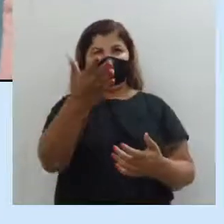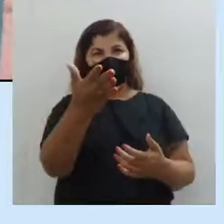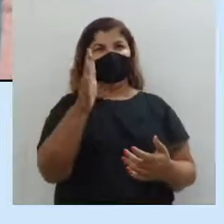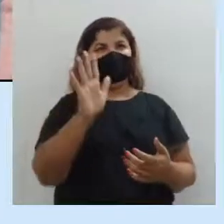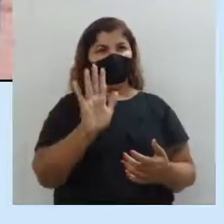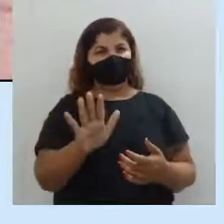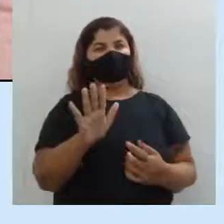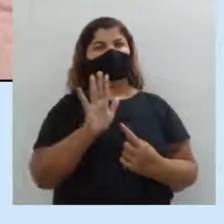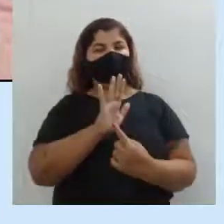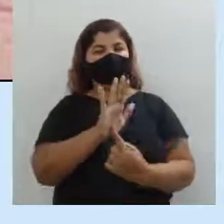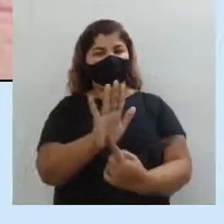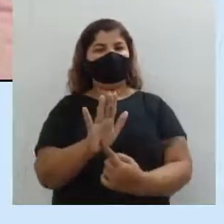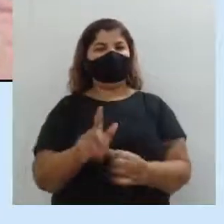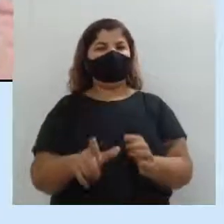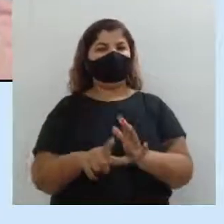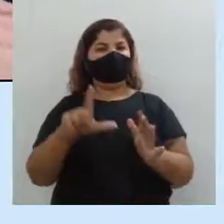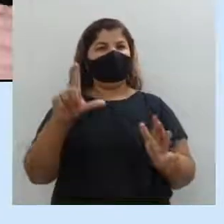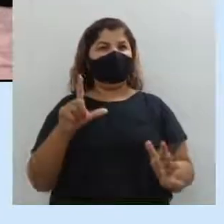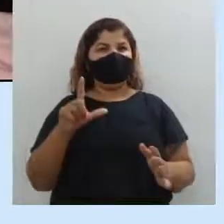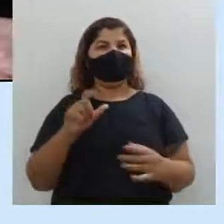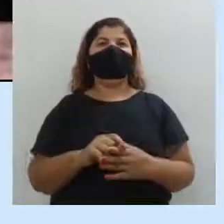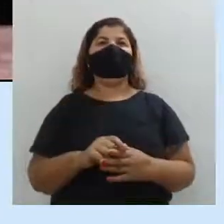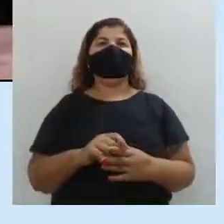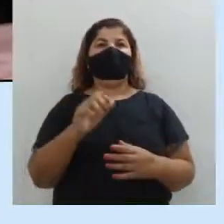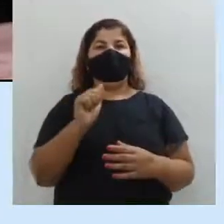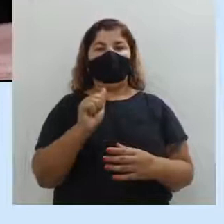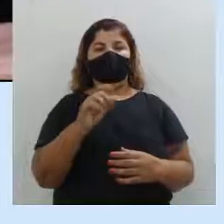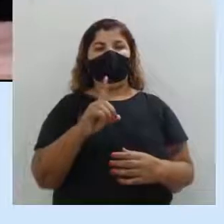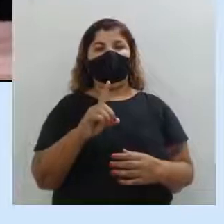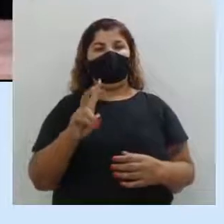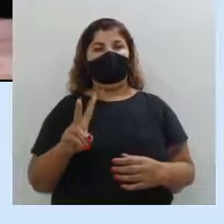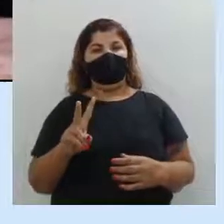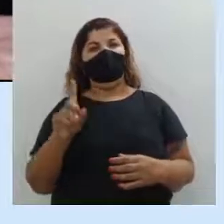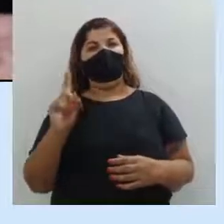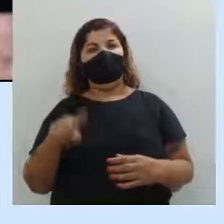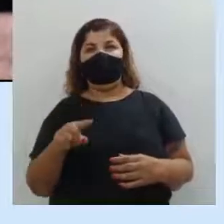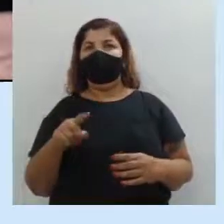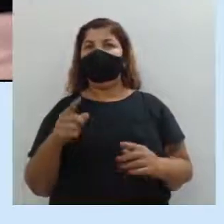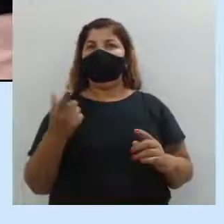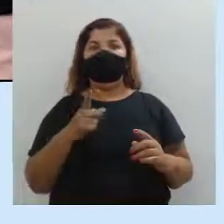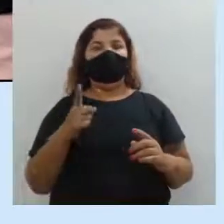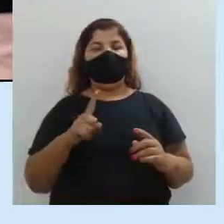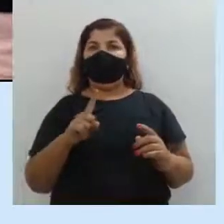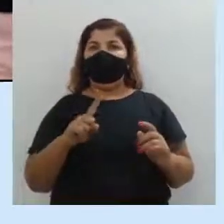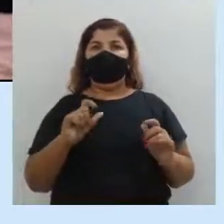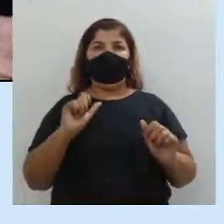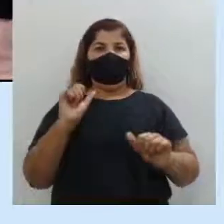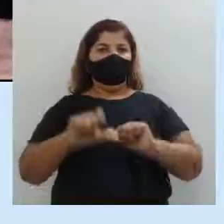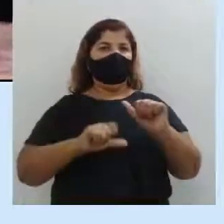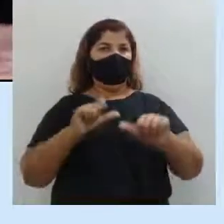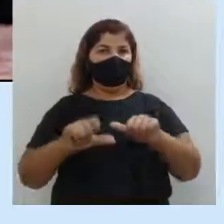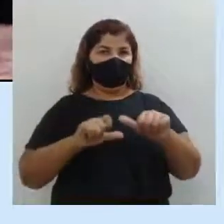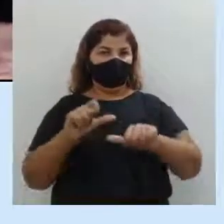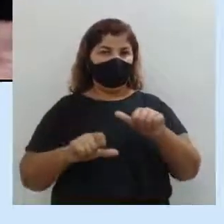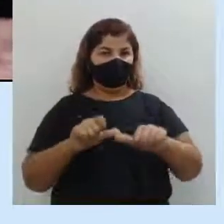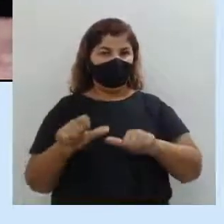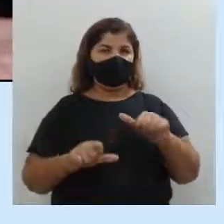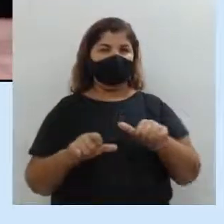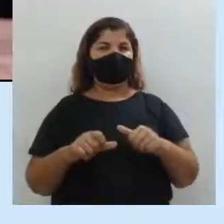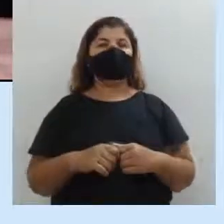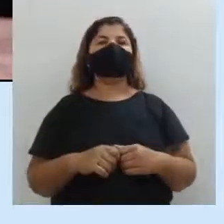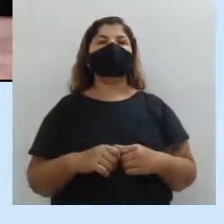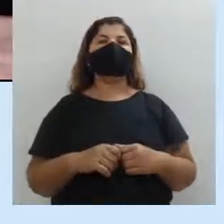de colocar para você. O advérbio é a classe de palavra invariável, mas eu destaquei aí o invariável